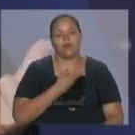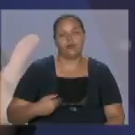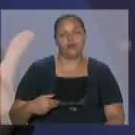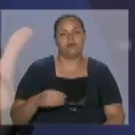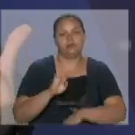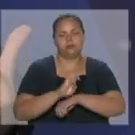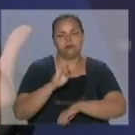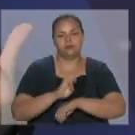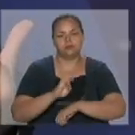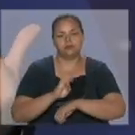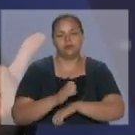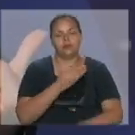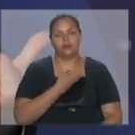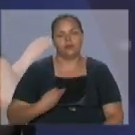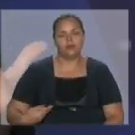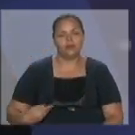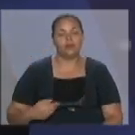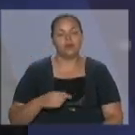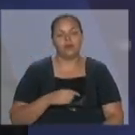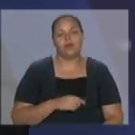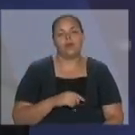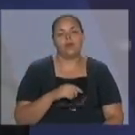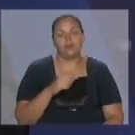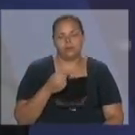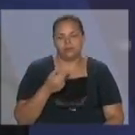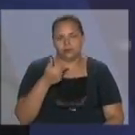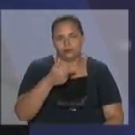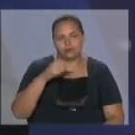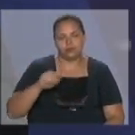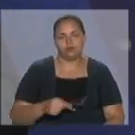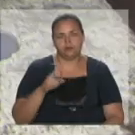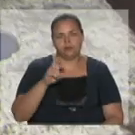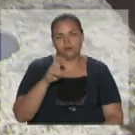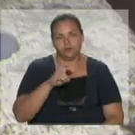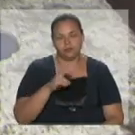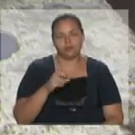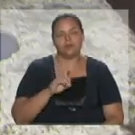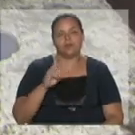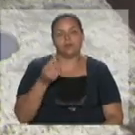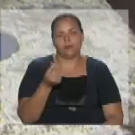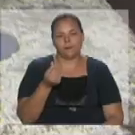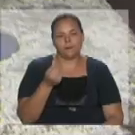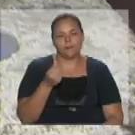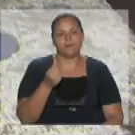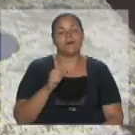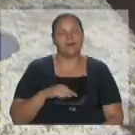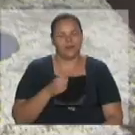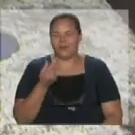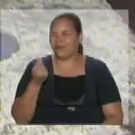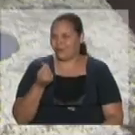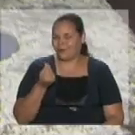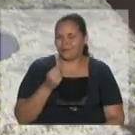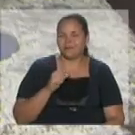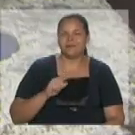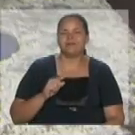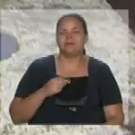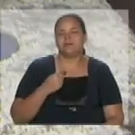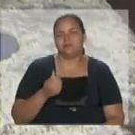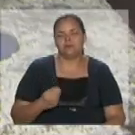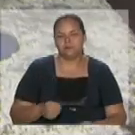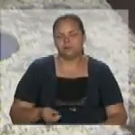o nacional, royalties em cima de 2,5 dólares. Esse valor está defasado, né? Ela se utiliza de vários subterfúgios para pagar